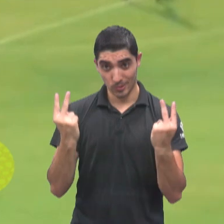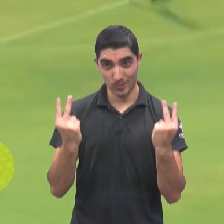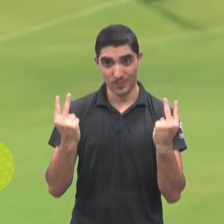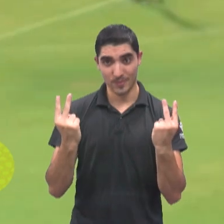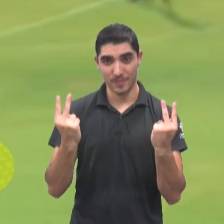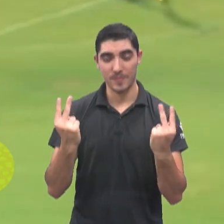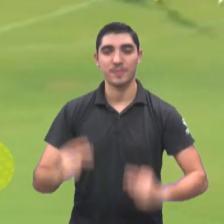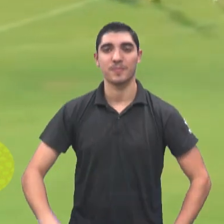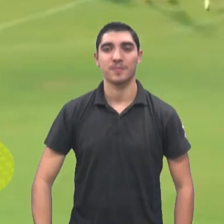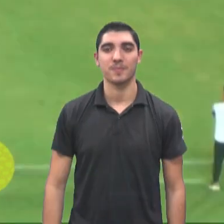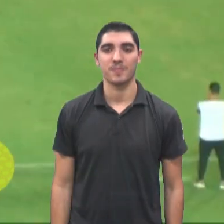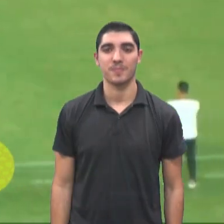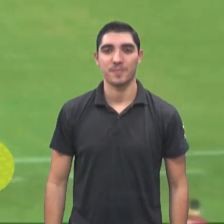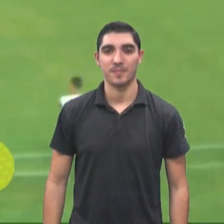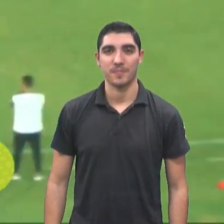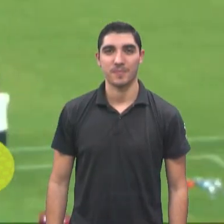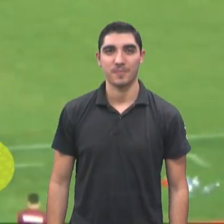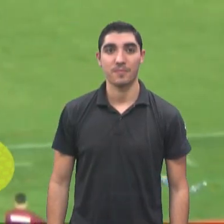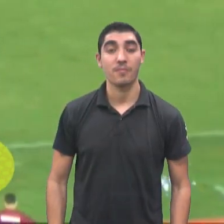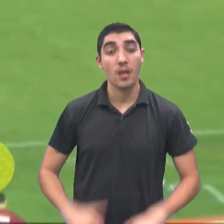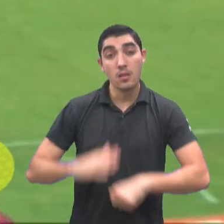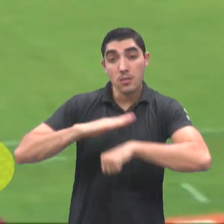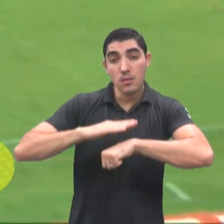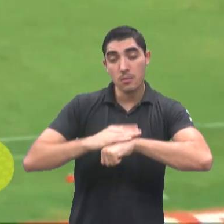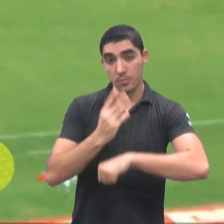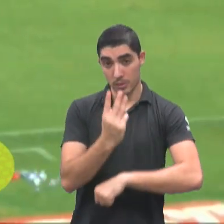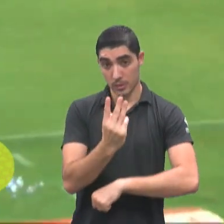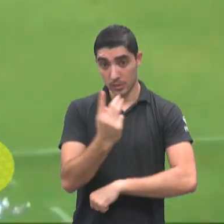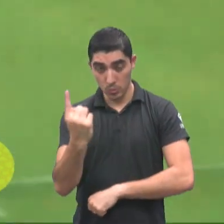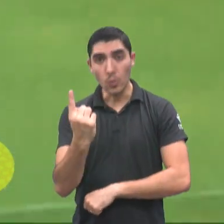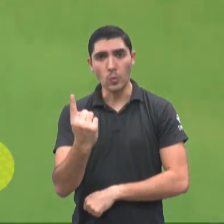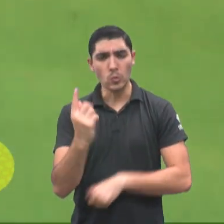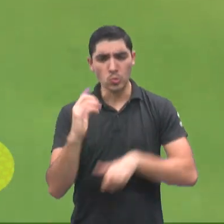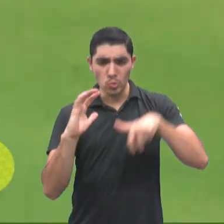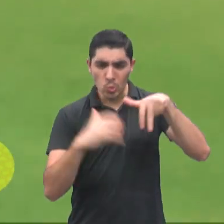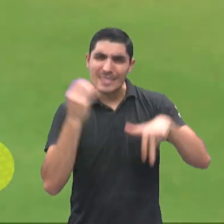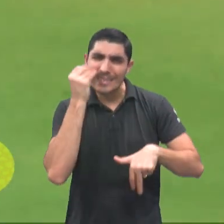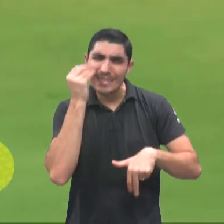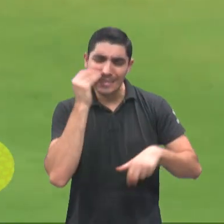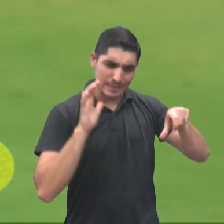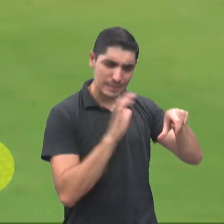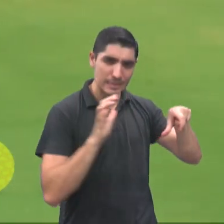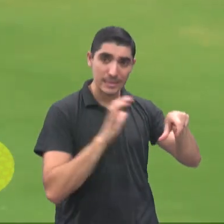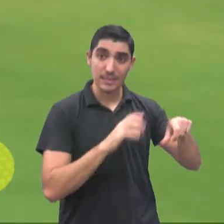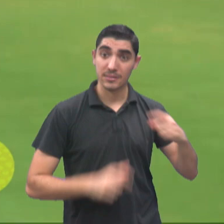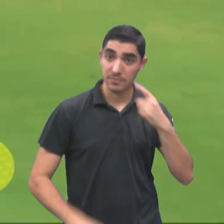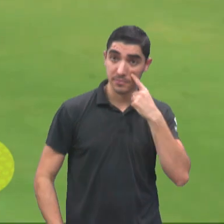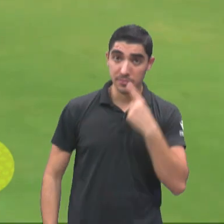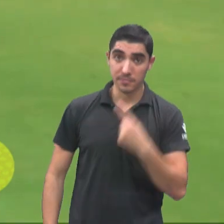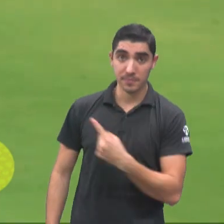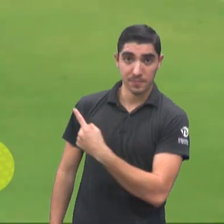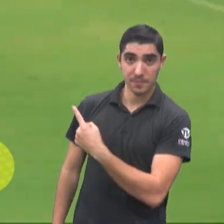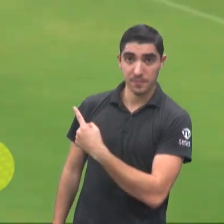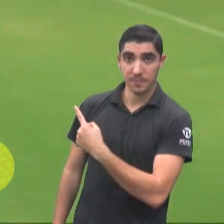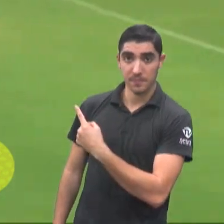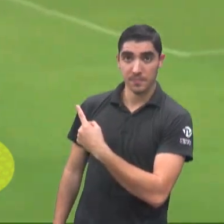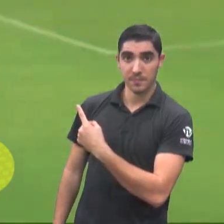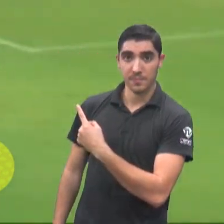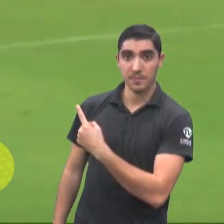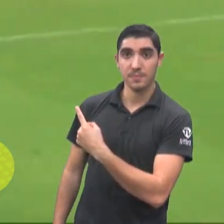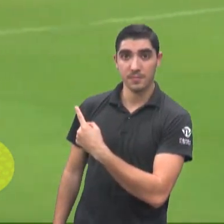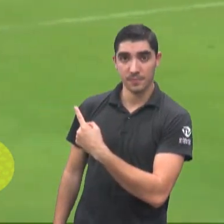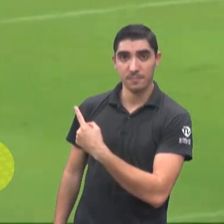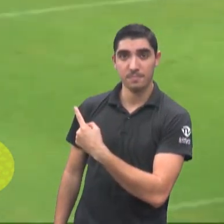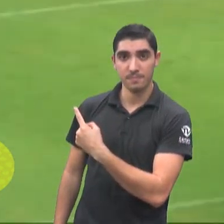Joseense também 2. Aos 31, Joseense no ataque pela esquerda, Lucas Perninha fez o cruzamento para o meio da área para